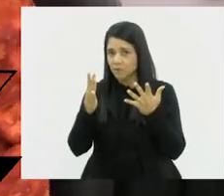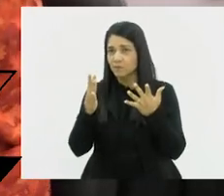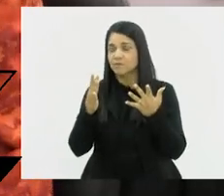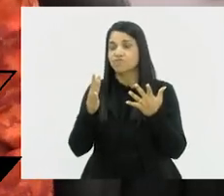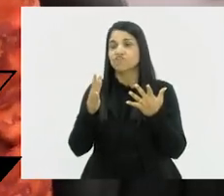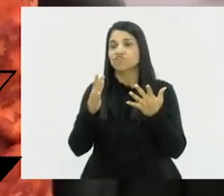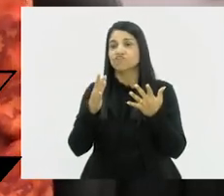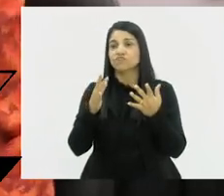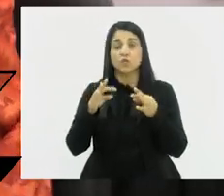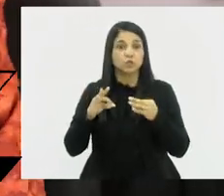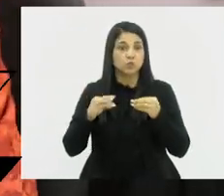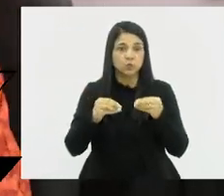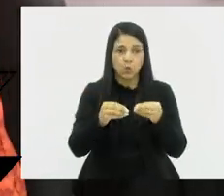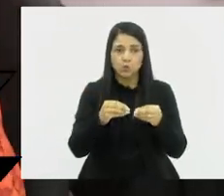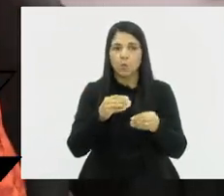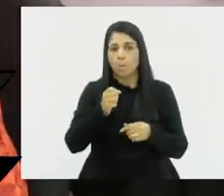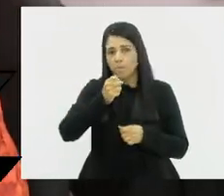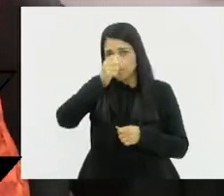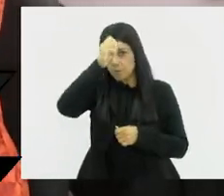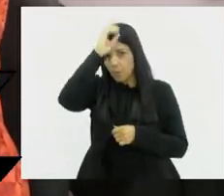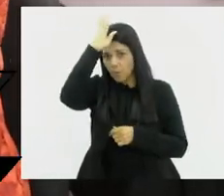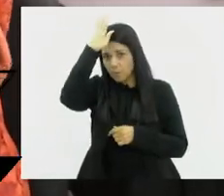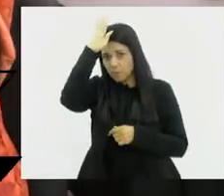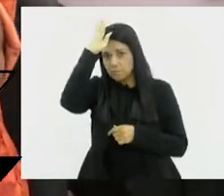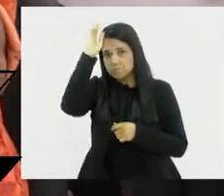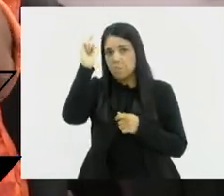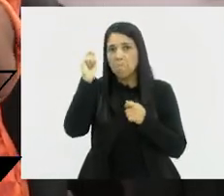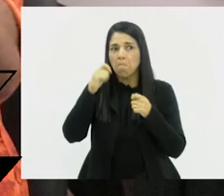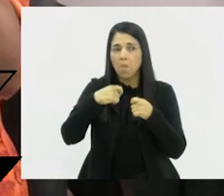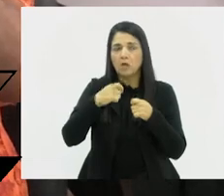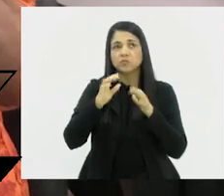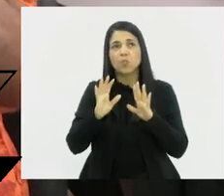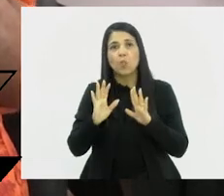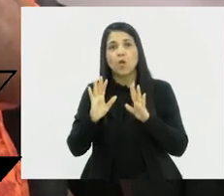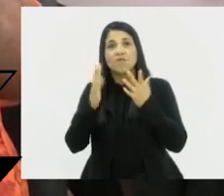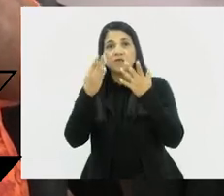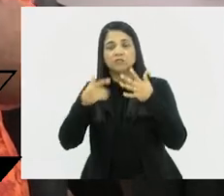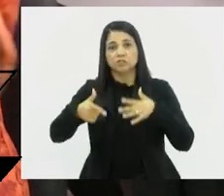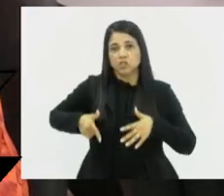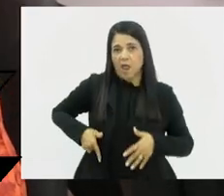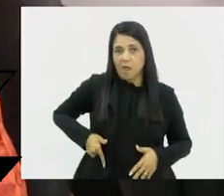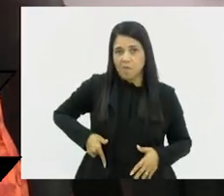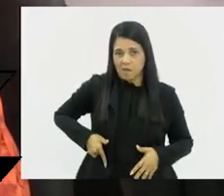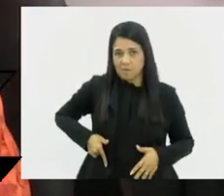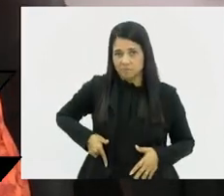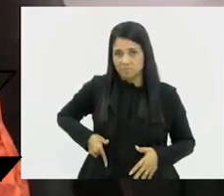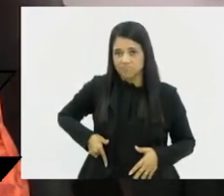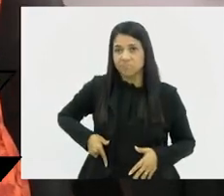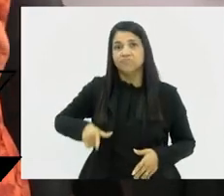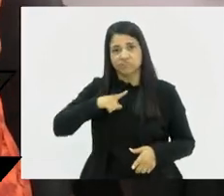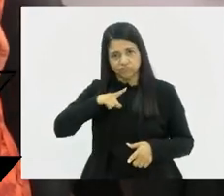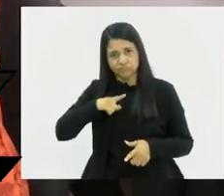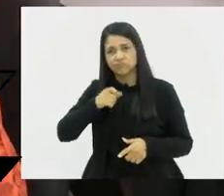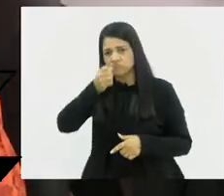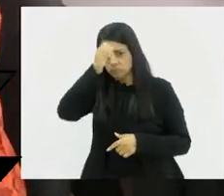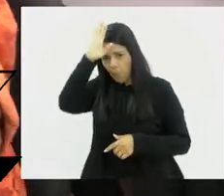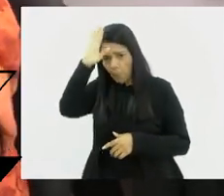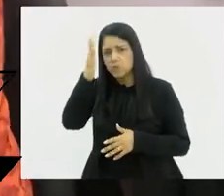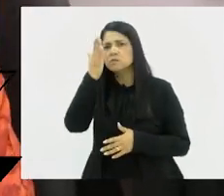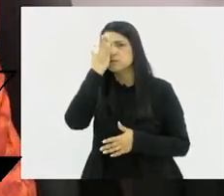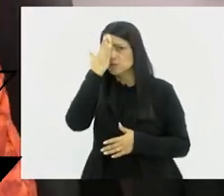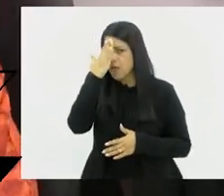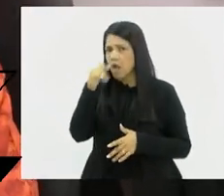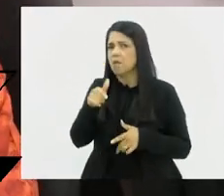fica disponível para todo bombeiro, ou vou para um evento de corte de árvore, que seja. Existe um procedimento, ele tem acesso já na hora